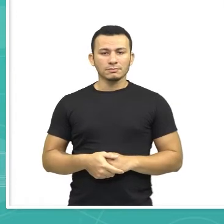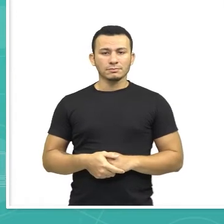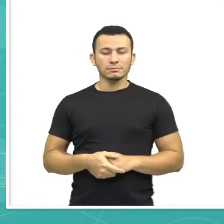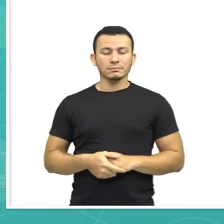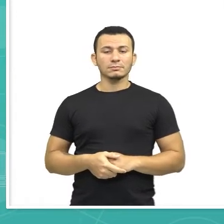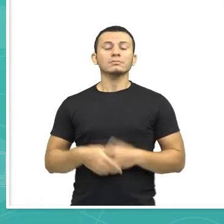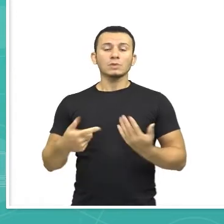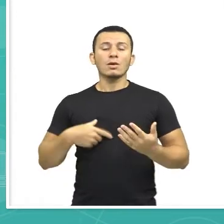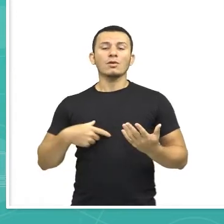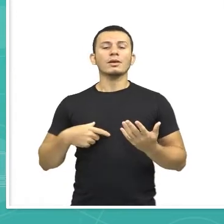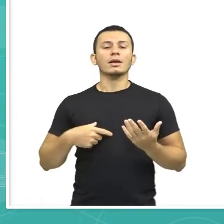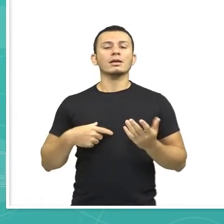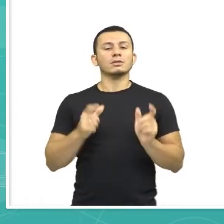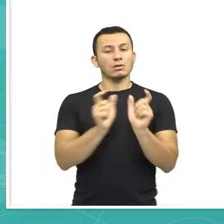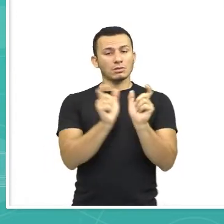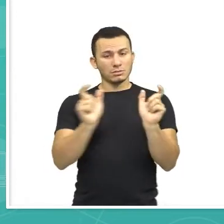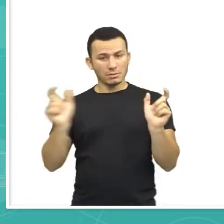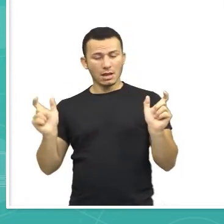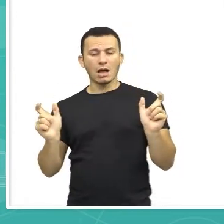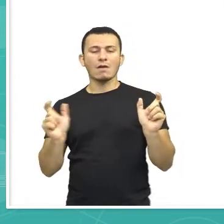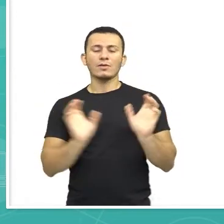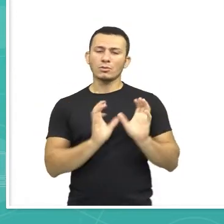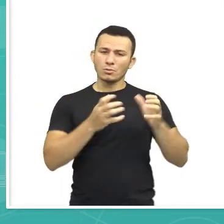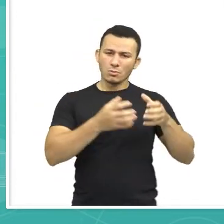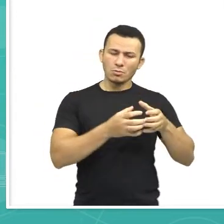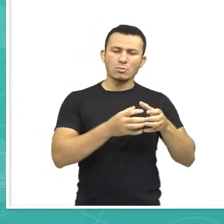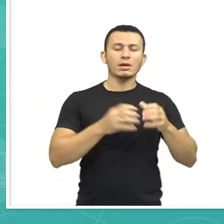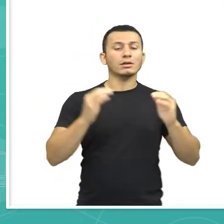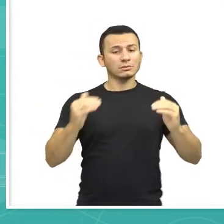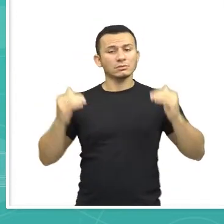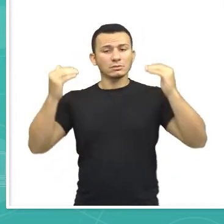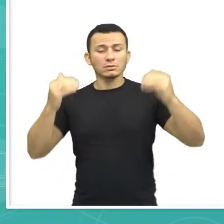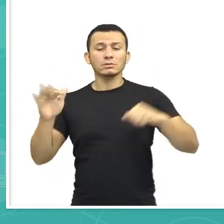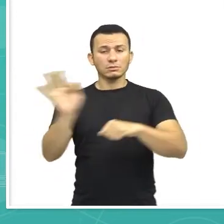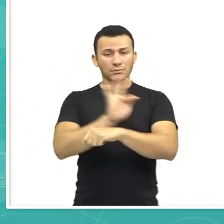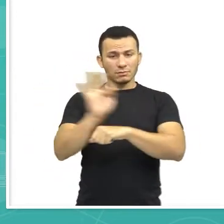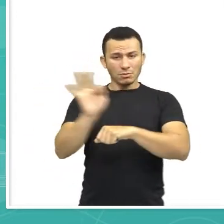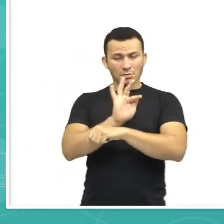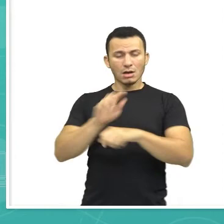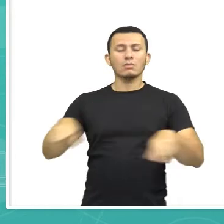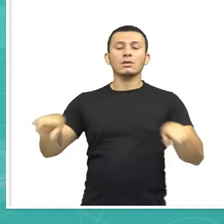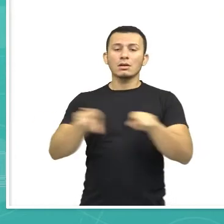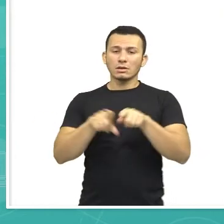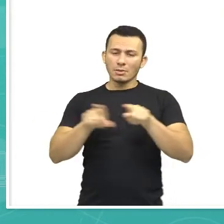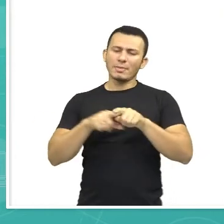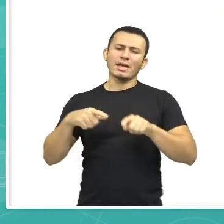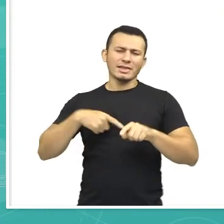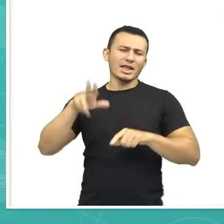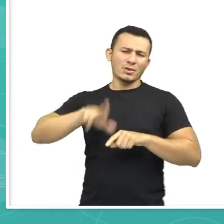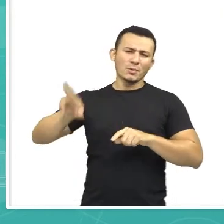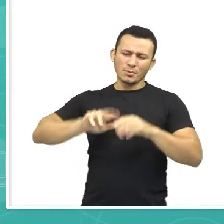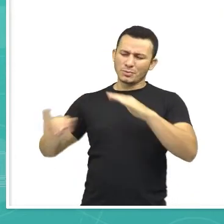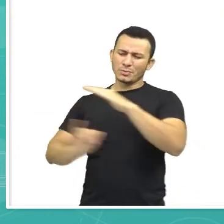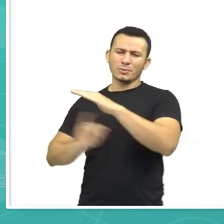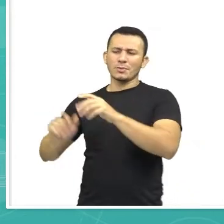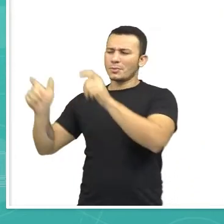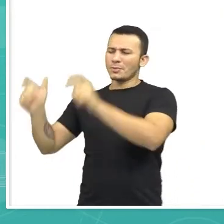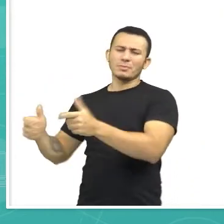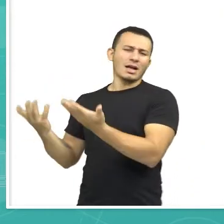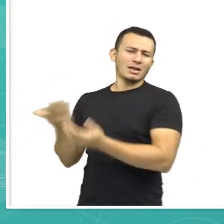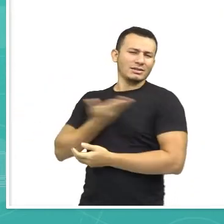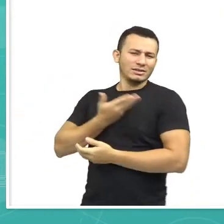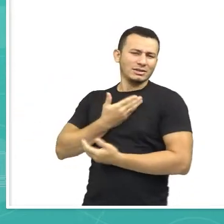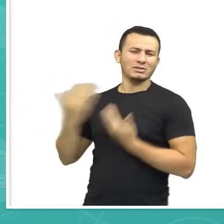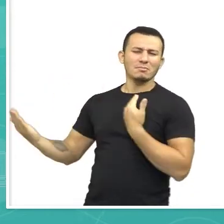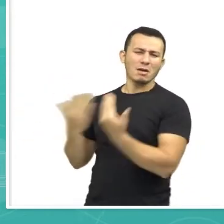uma linguagem formal em ambientes formais que você vai utilizar e também a linguagem informal, num ambiente informal ali com os seus